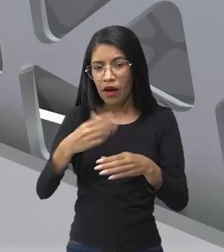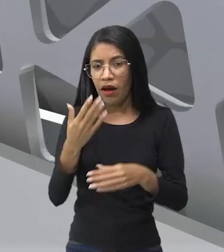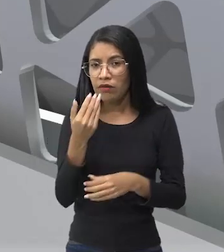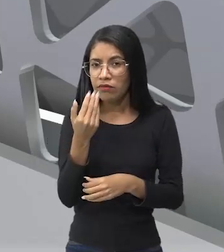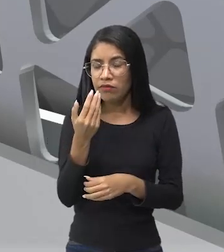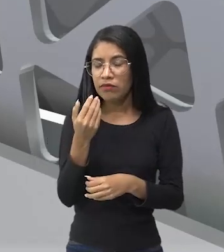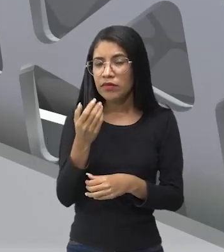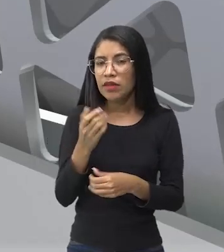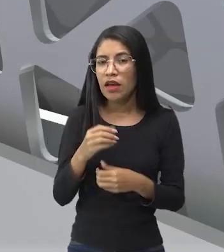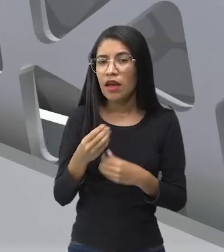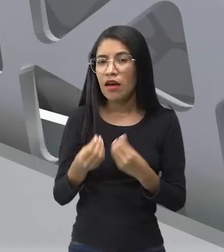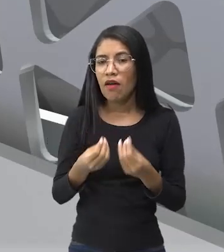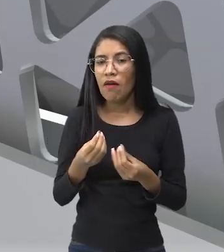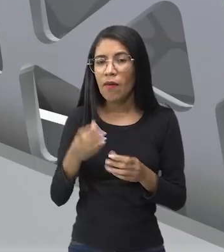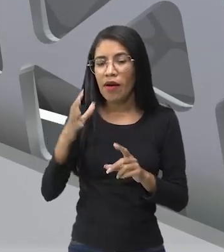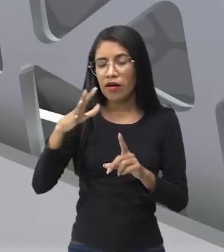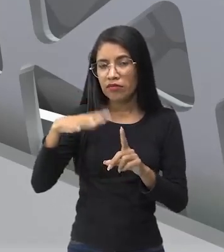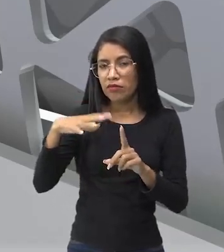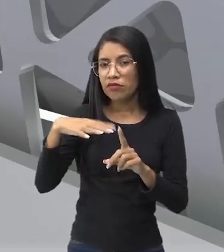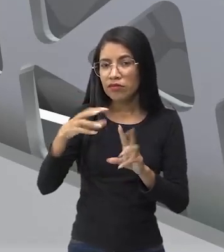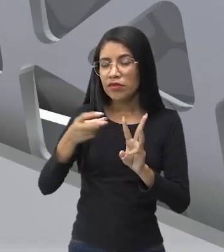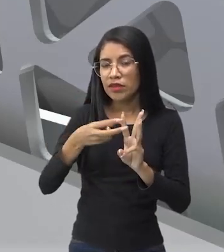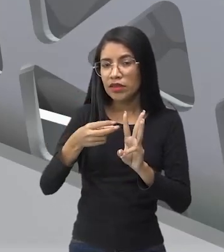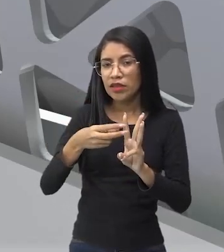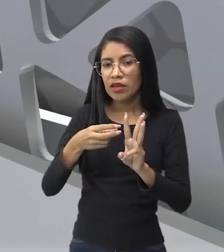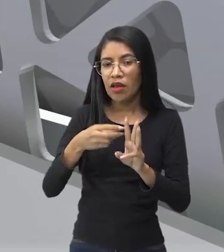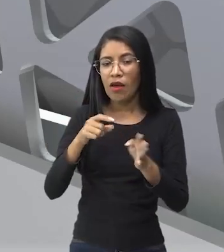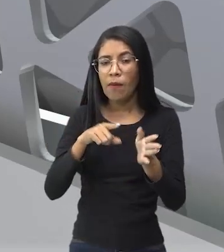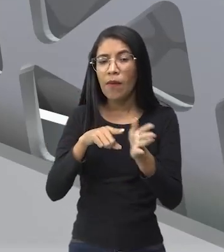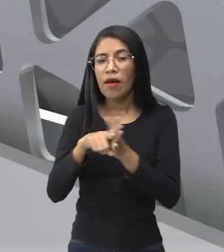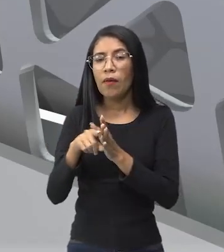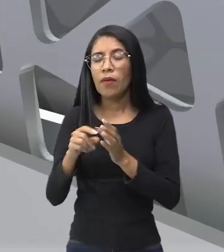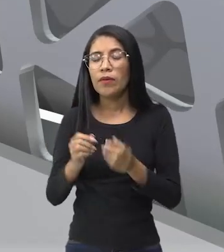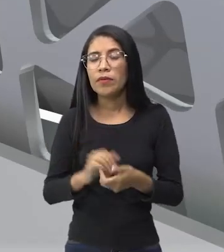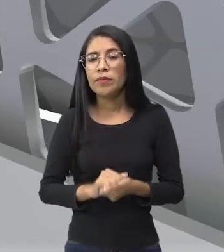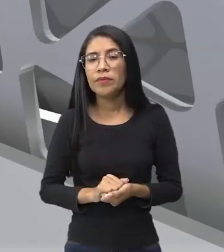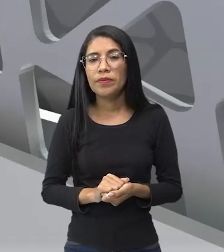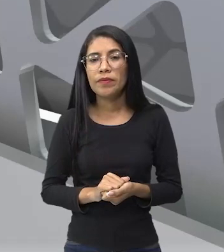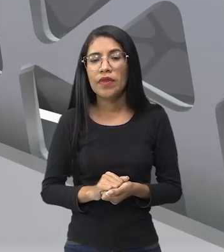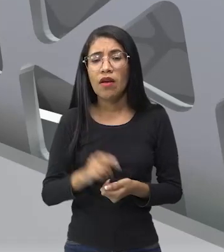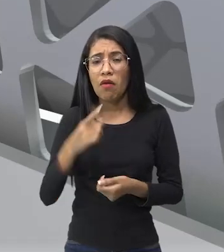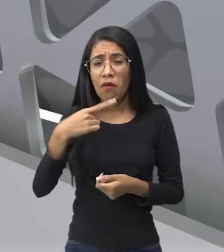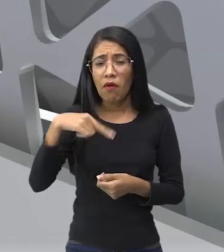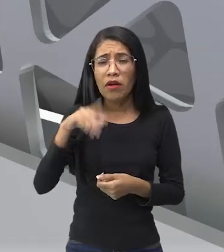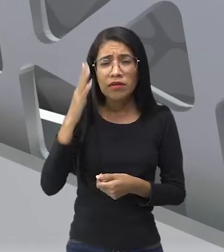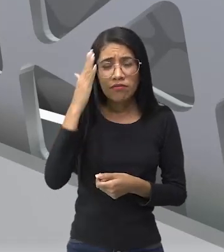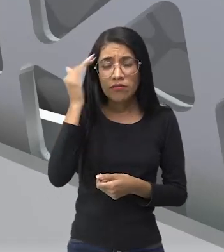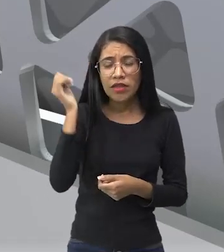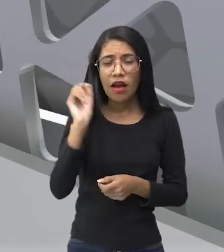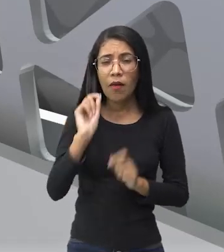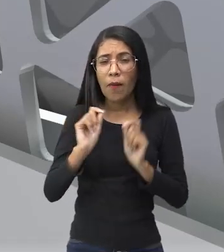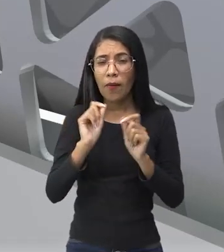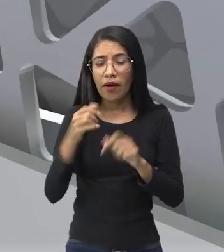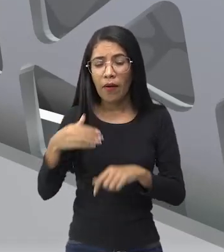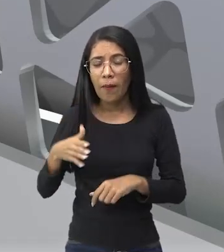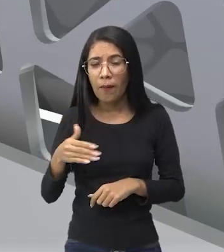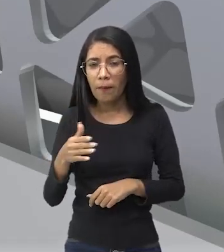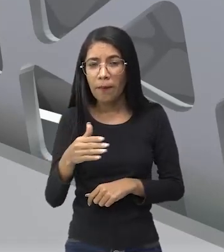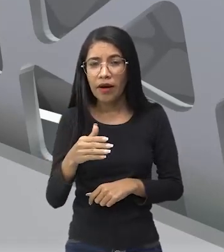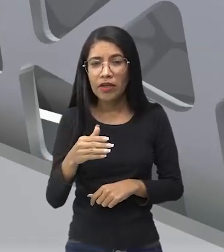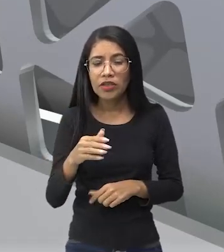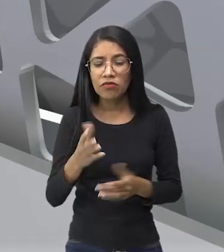da alimentação, que tem a influência indígena, eu pergunto assim, geralmente, vocês sabem o que é o